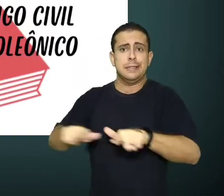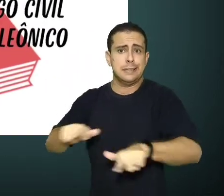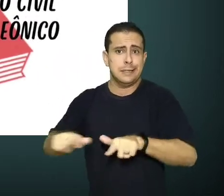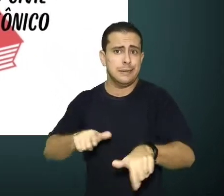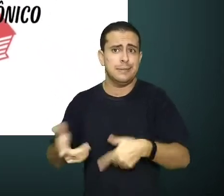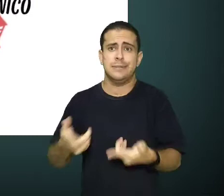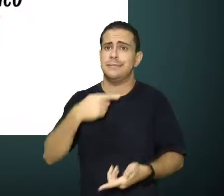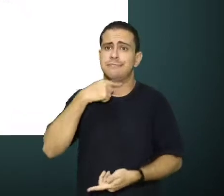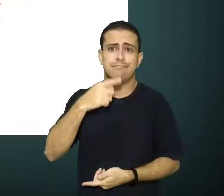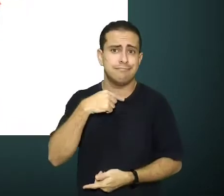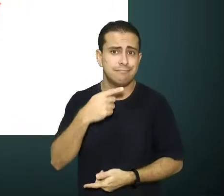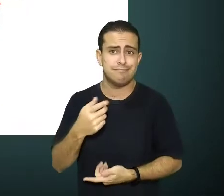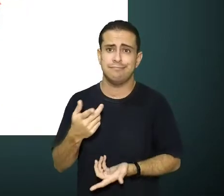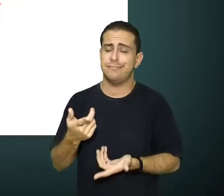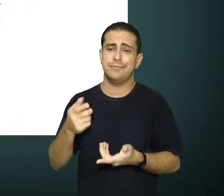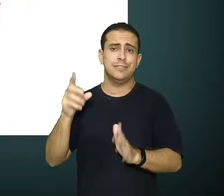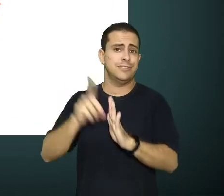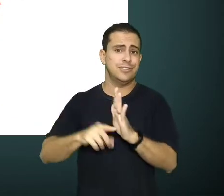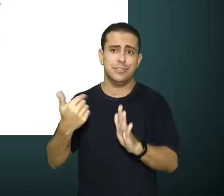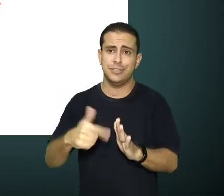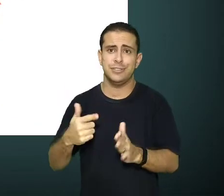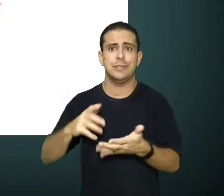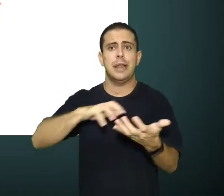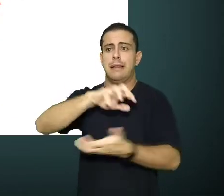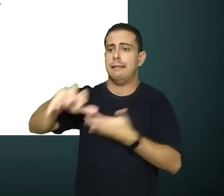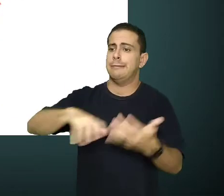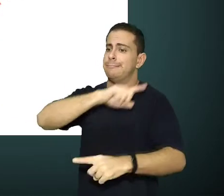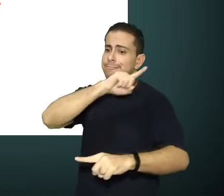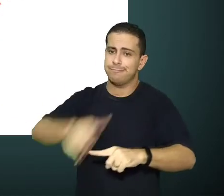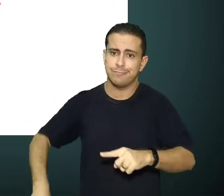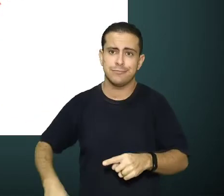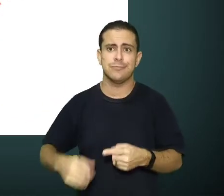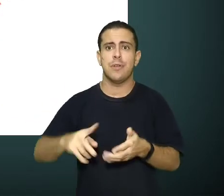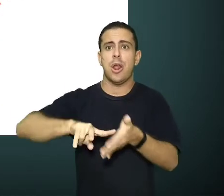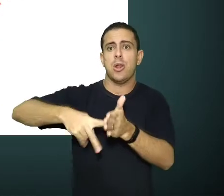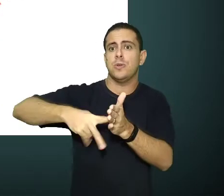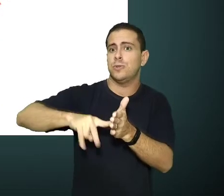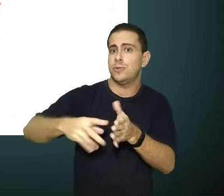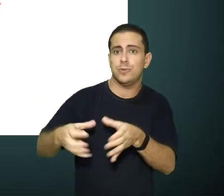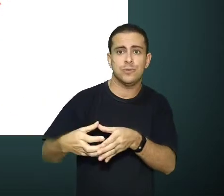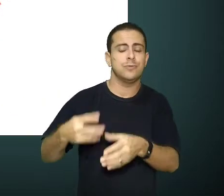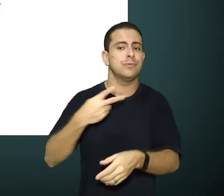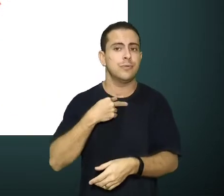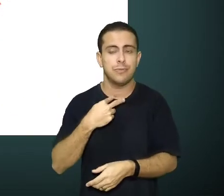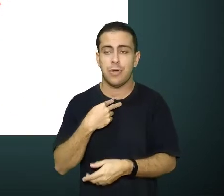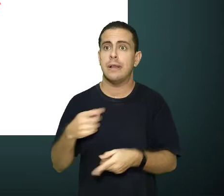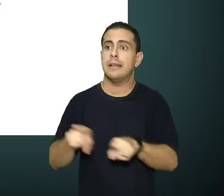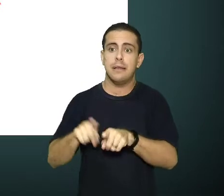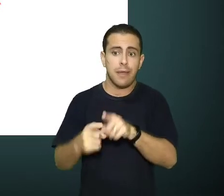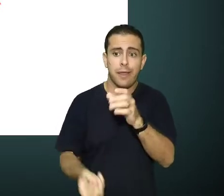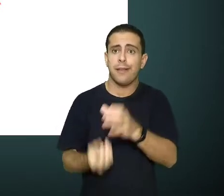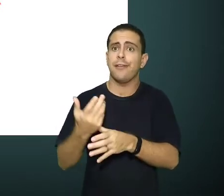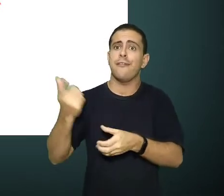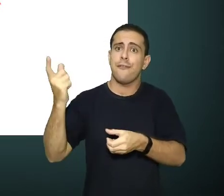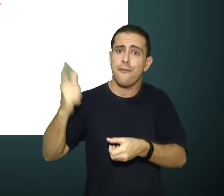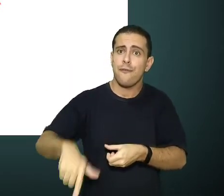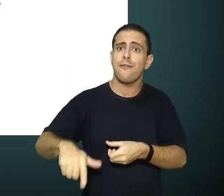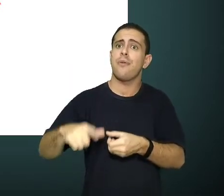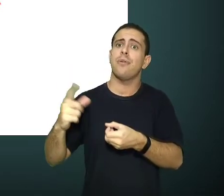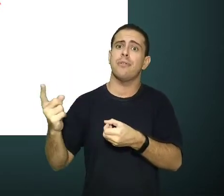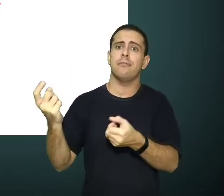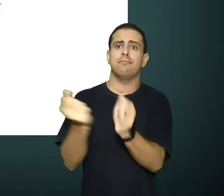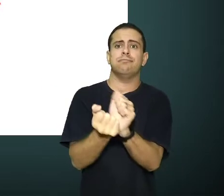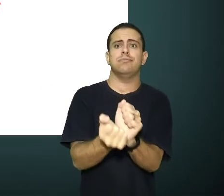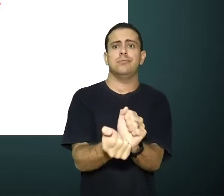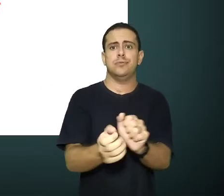trabalhador assalariado, proibia greves e organização de trabalhadores, além de restabelecer a escravidão nas